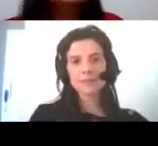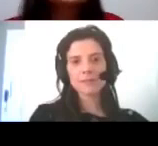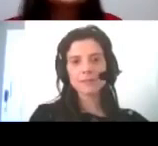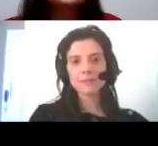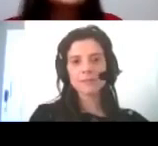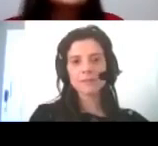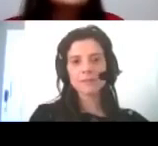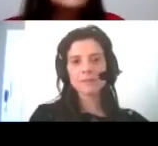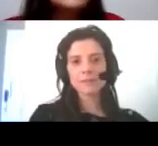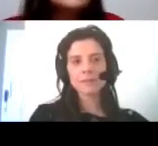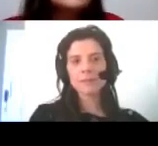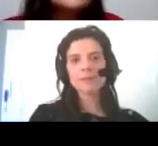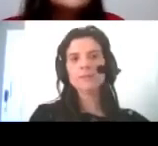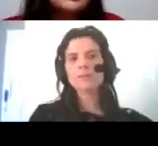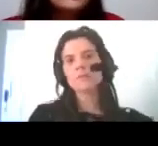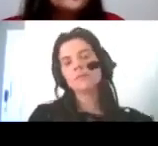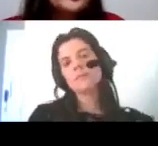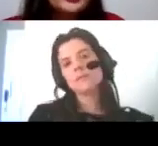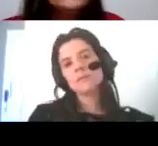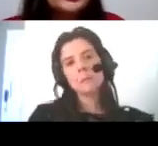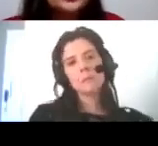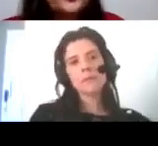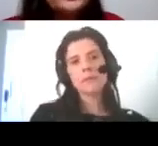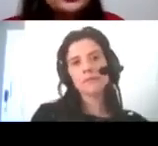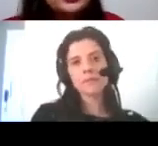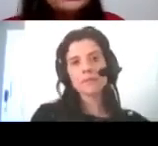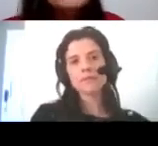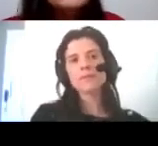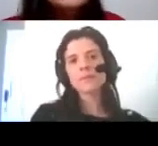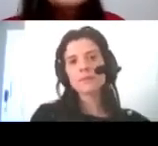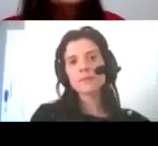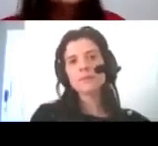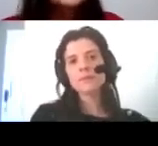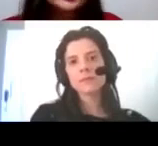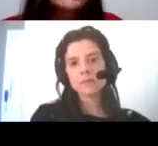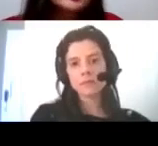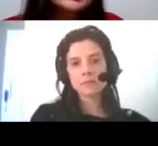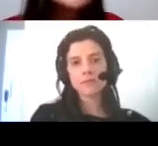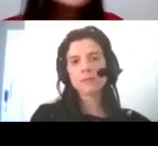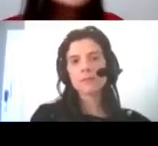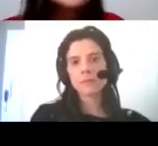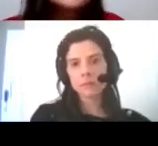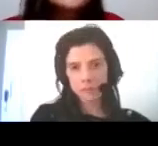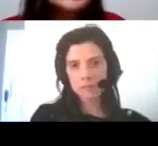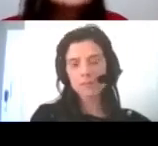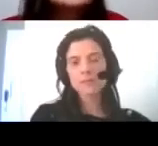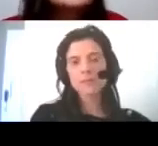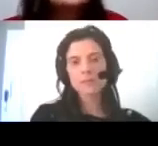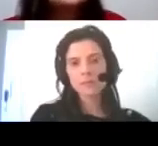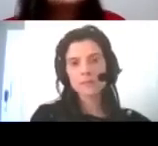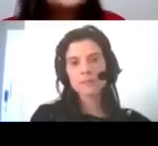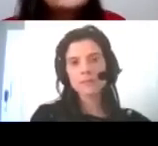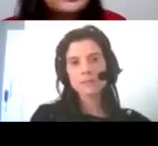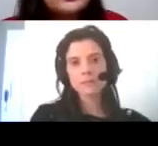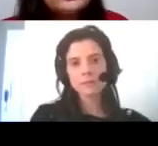canal que a gente tem acompanhado bem de pertinho, principalmente agora nesse período da pandemia, ele tem